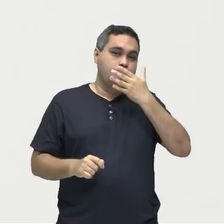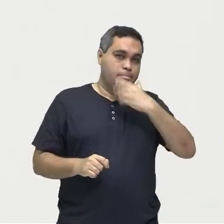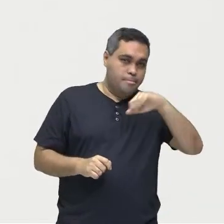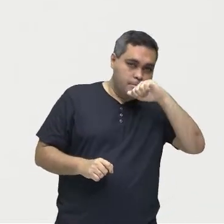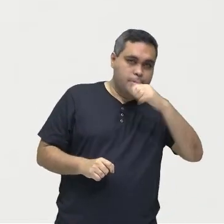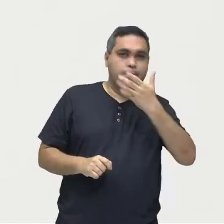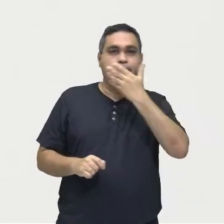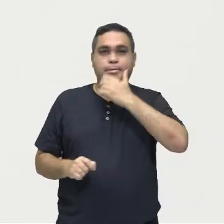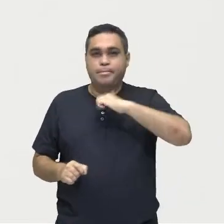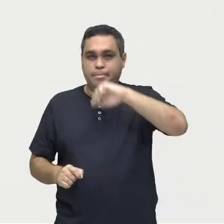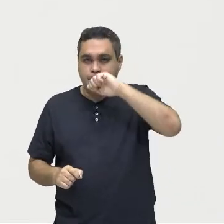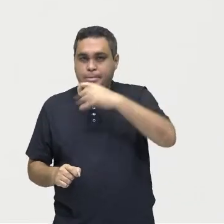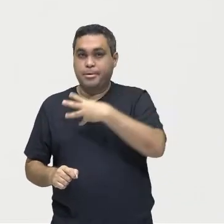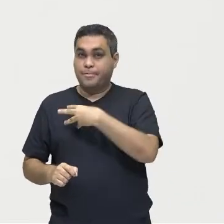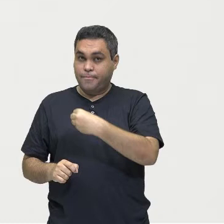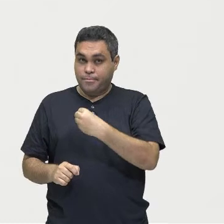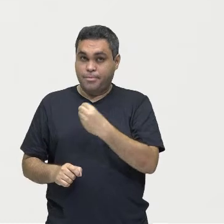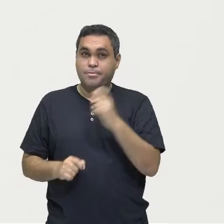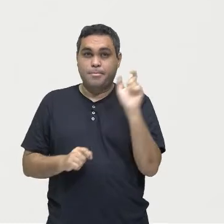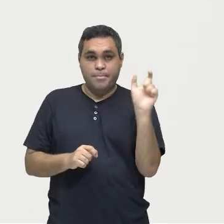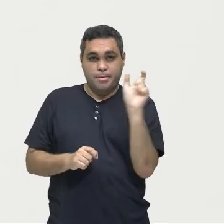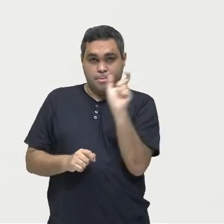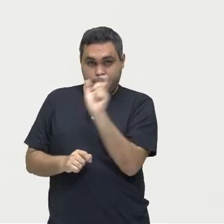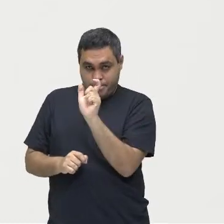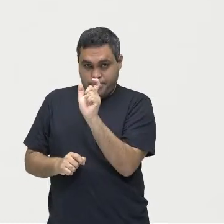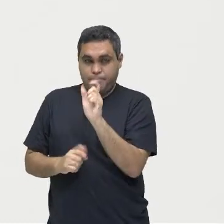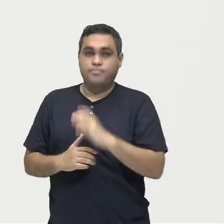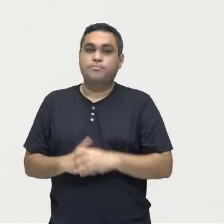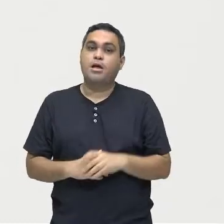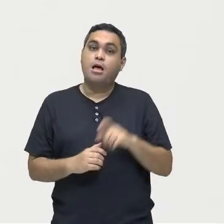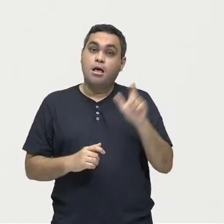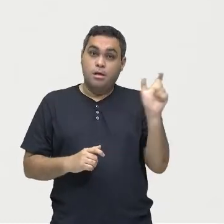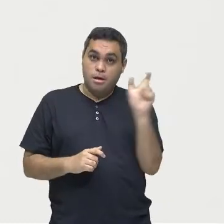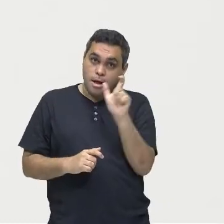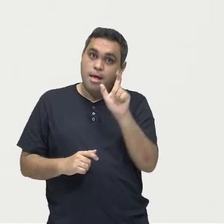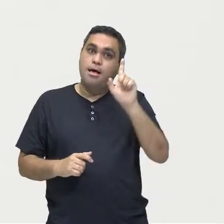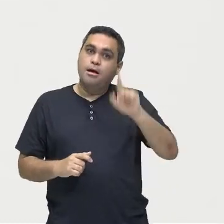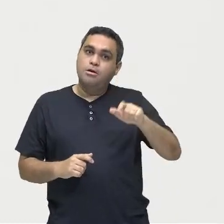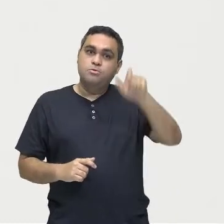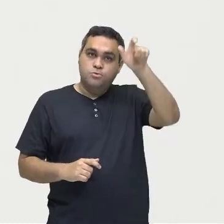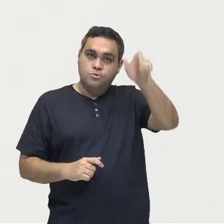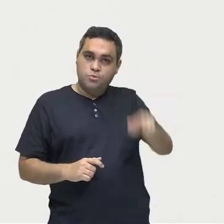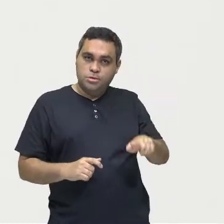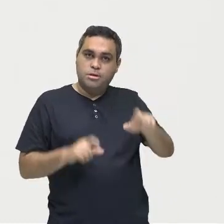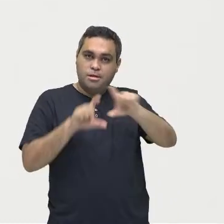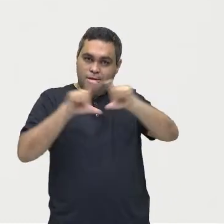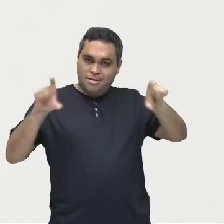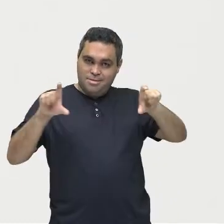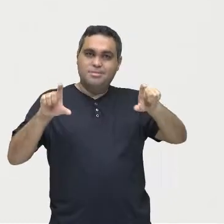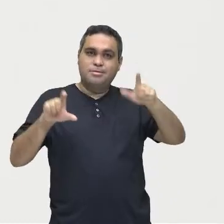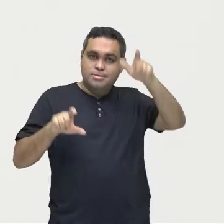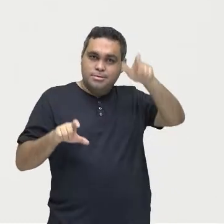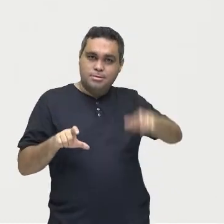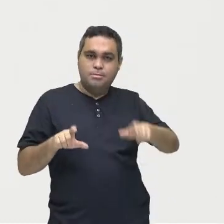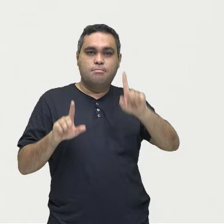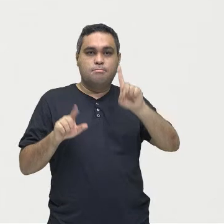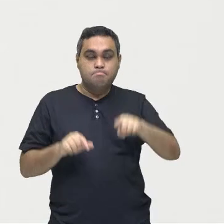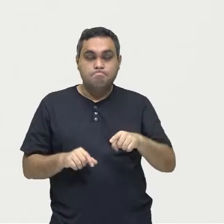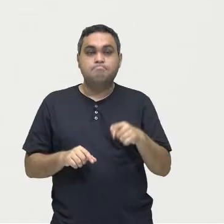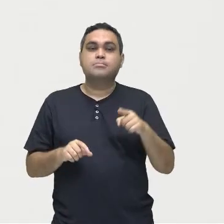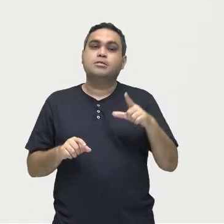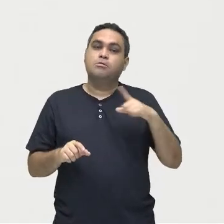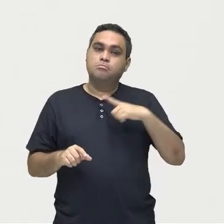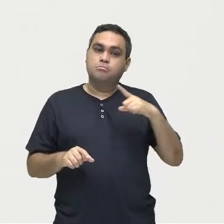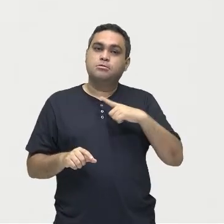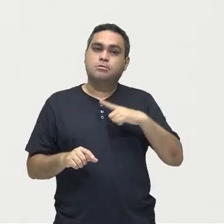e filhos, né? Nós percebemos aí que são os sujeitos da oração. Então tenho um